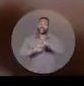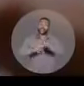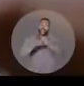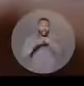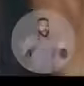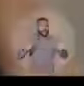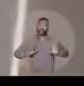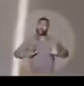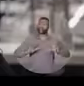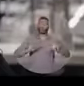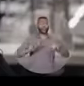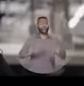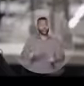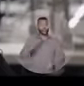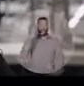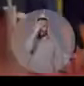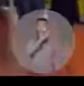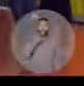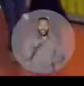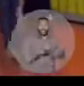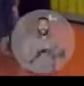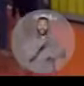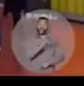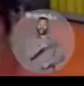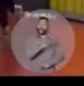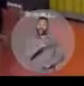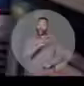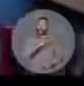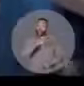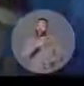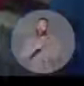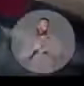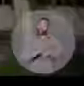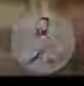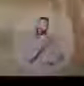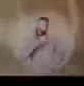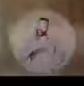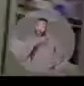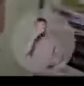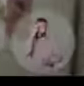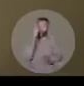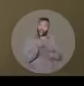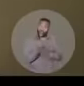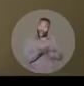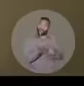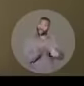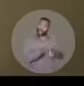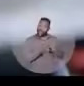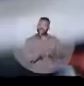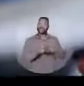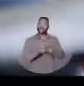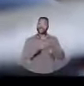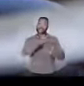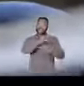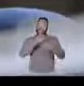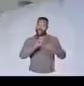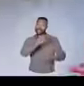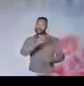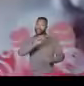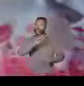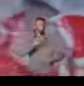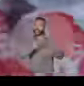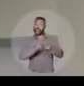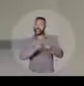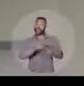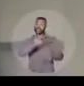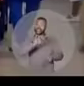todos. Haddad criou o ProUni, que já beneficiou 2 milhões de estudantes de baixa renda. Fez o novo Enem, o Sisu e o